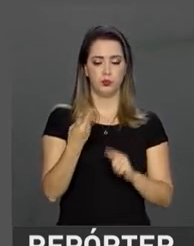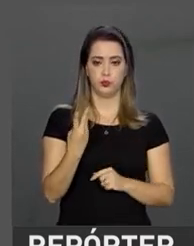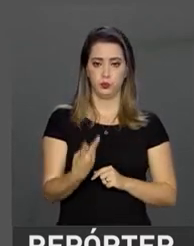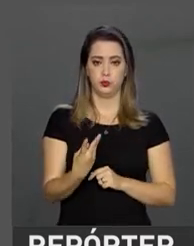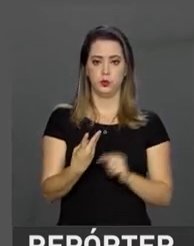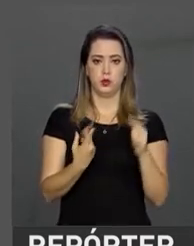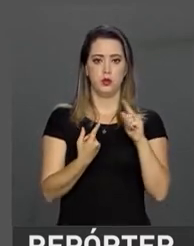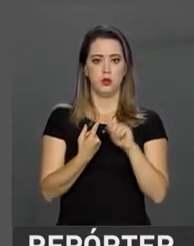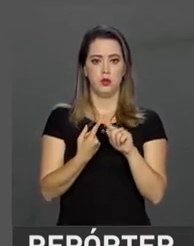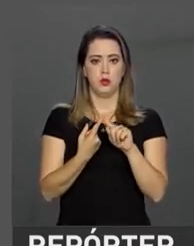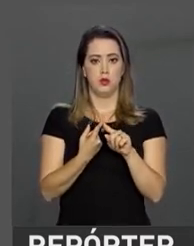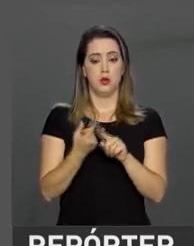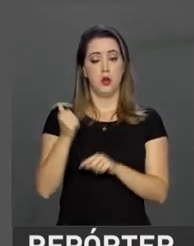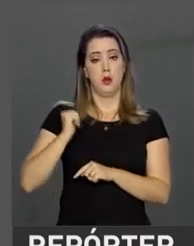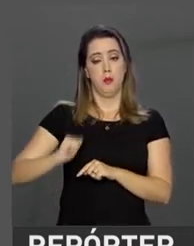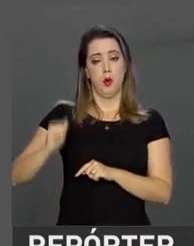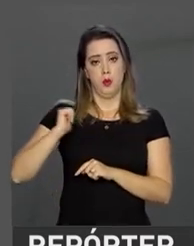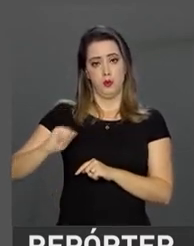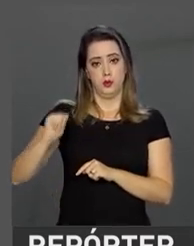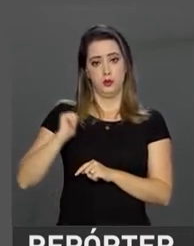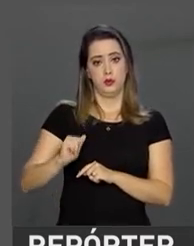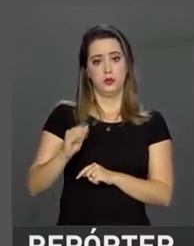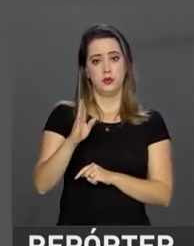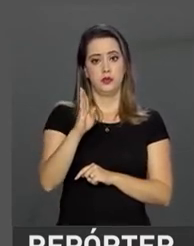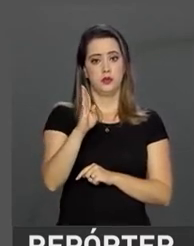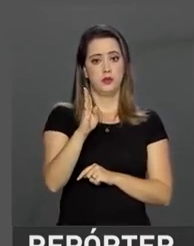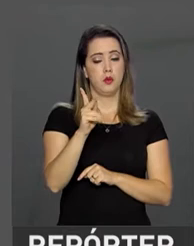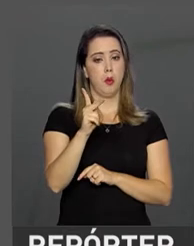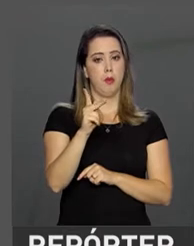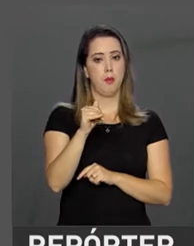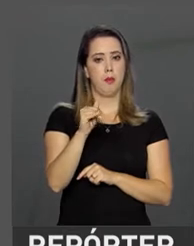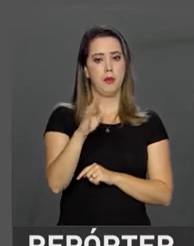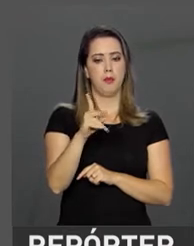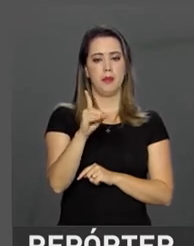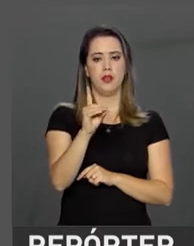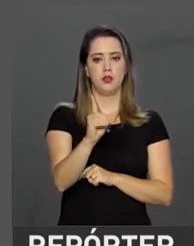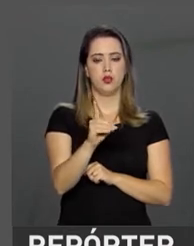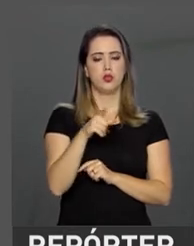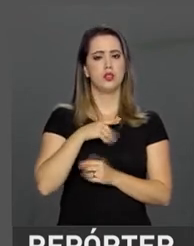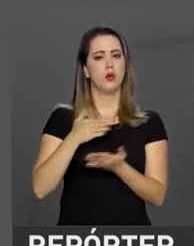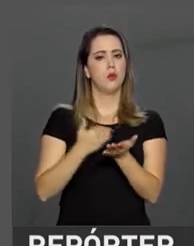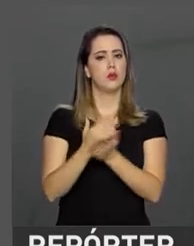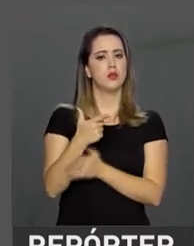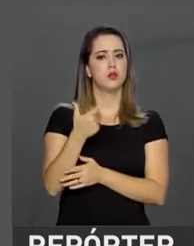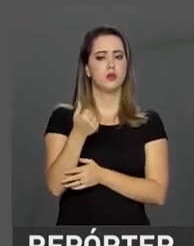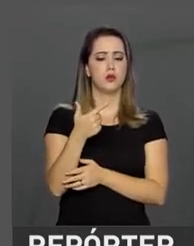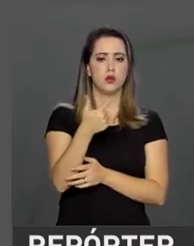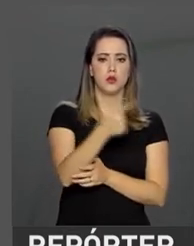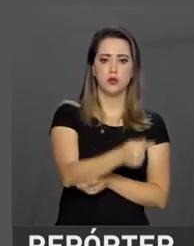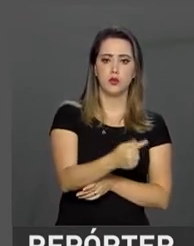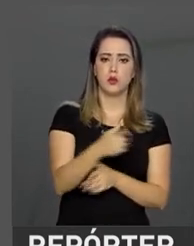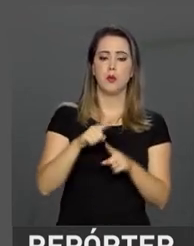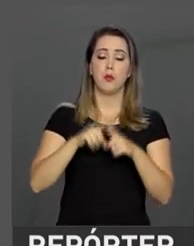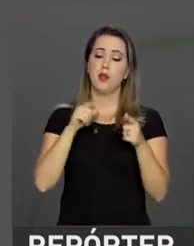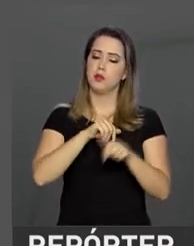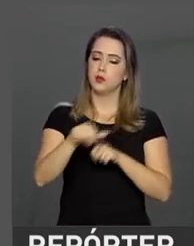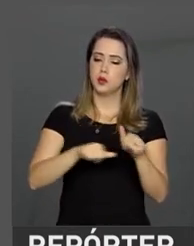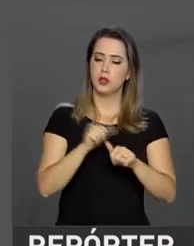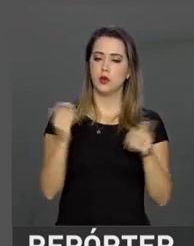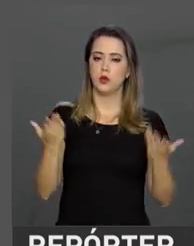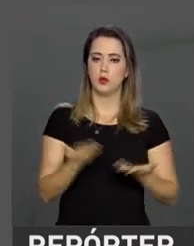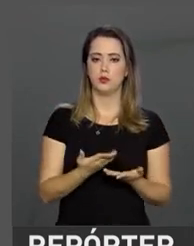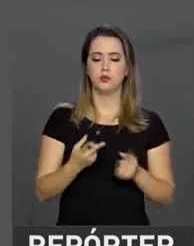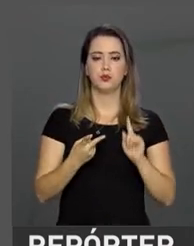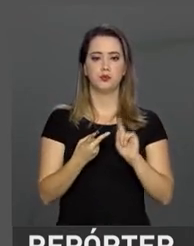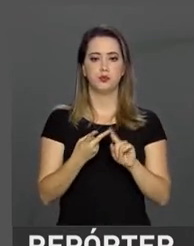Programa Institucional de Bolsas de Iniciação à Docência, o PIBID, que existe desde 2007, mas vai ter